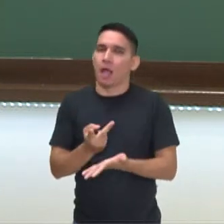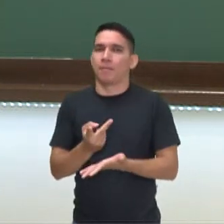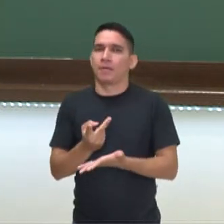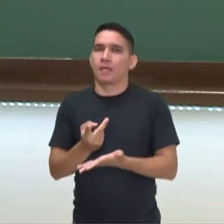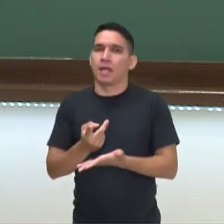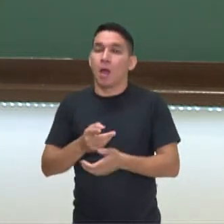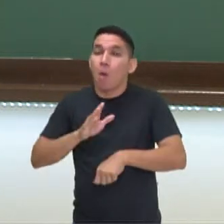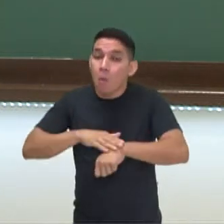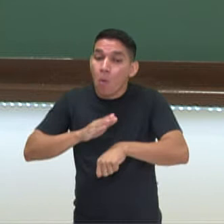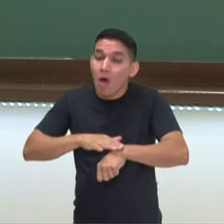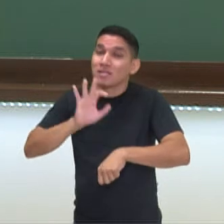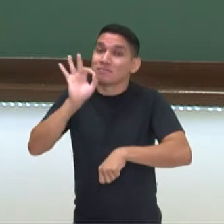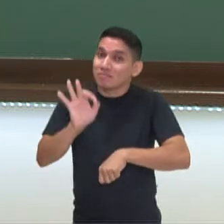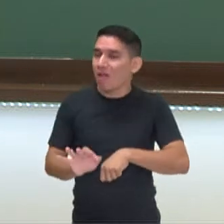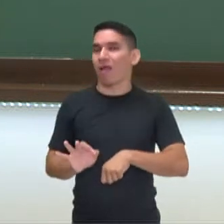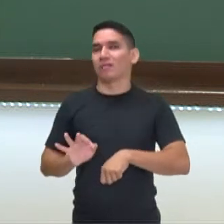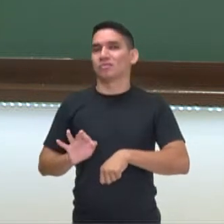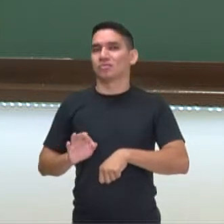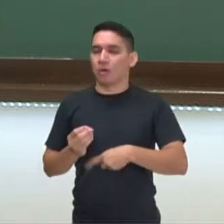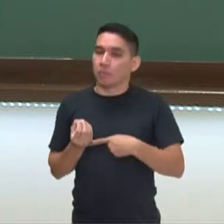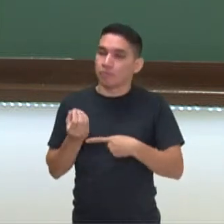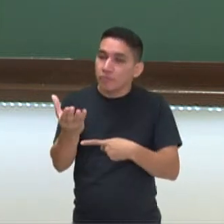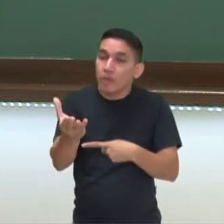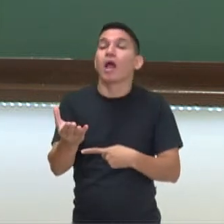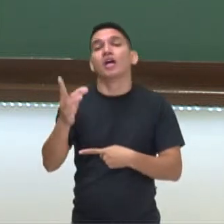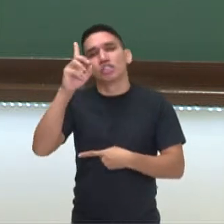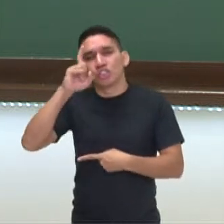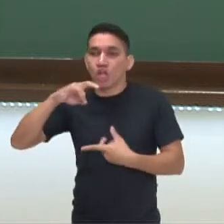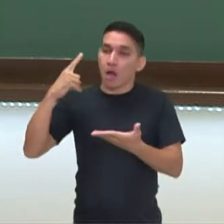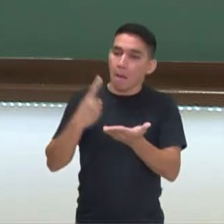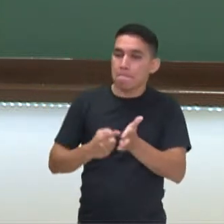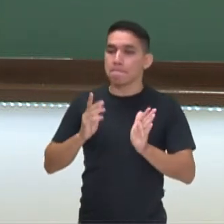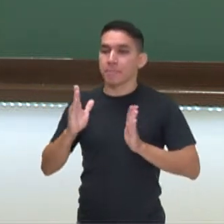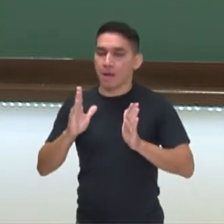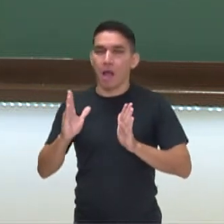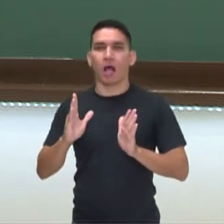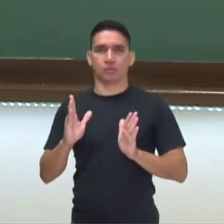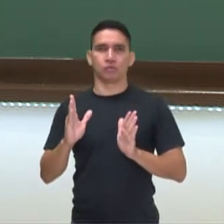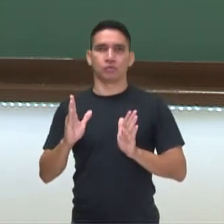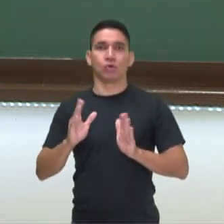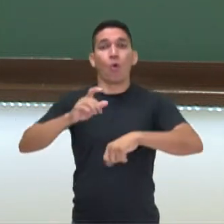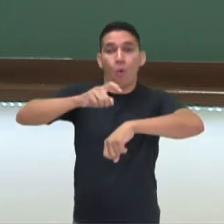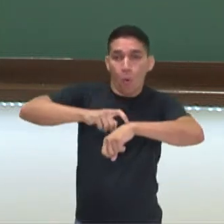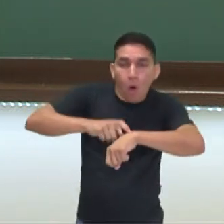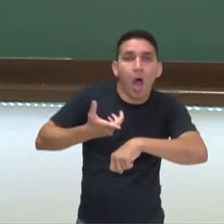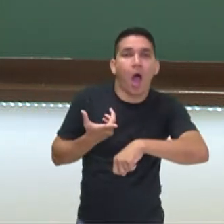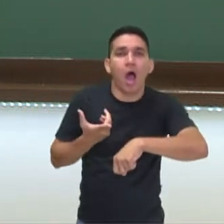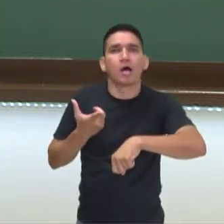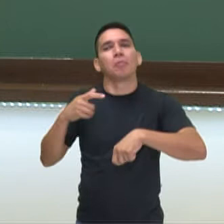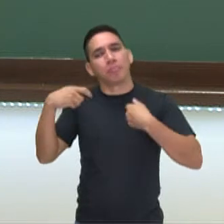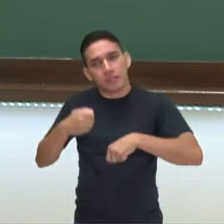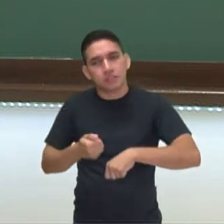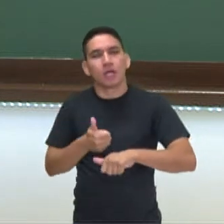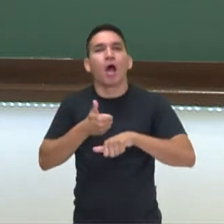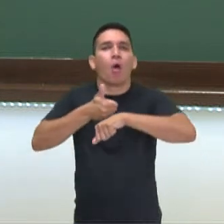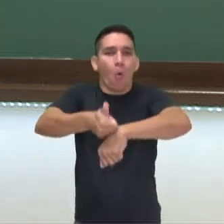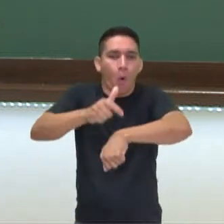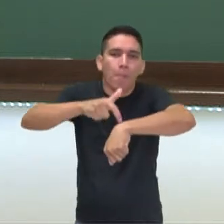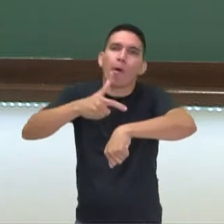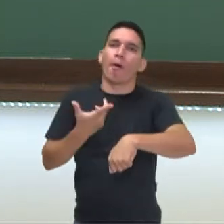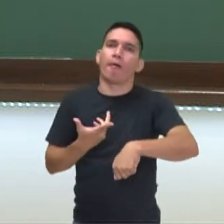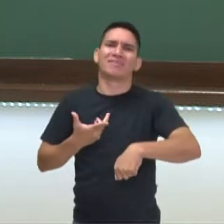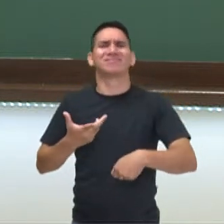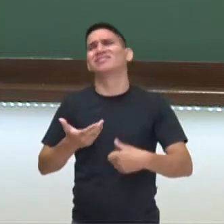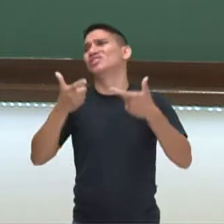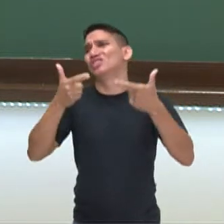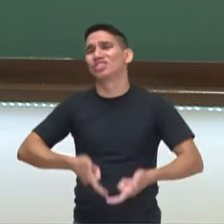gente precisa ter esse compromisso com a pontualidade. Se a gente marca em um determinado horário, a gente precisa cumprir esse horário, né? Poxa, que coisa